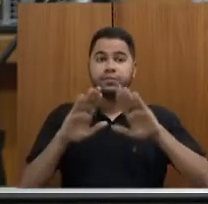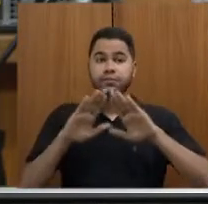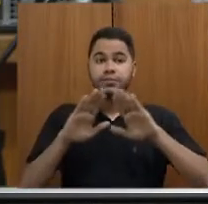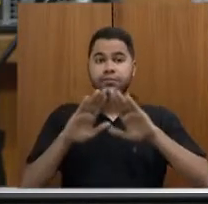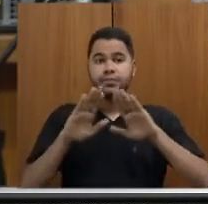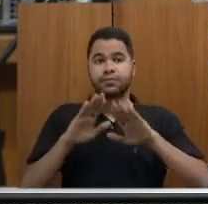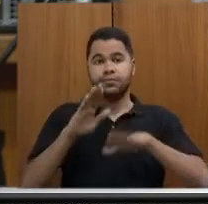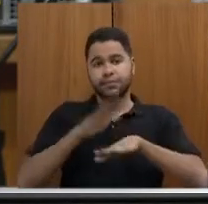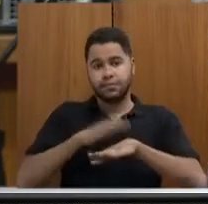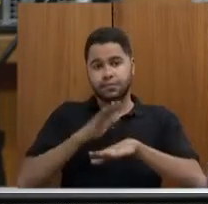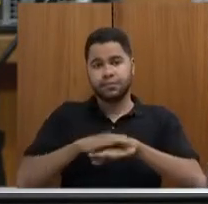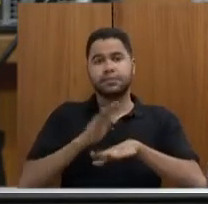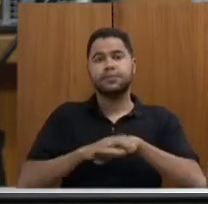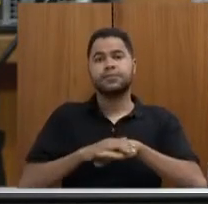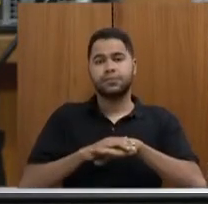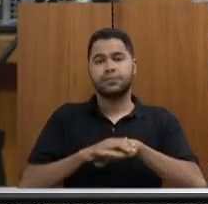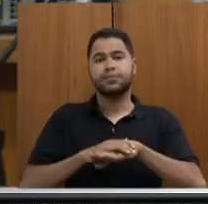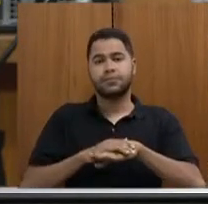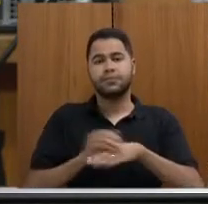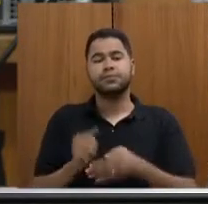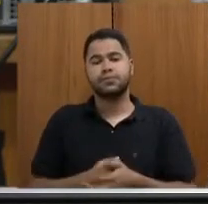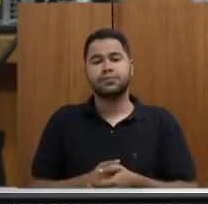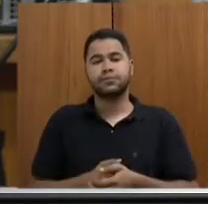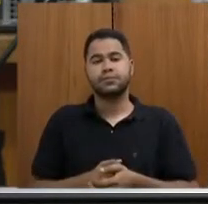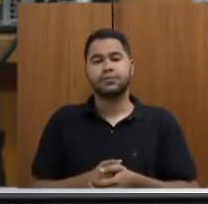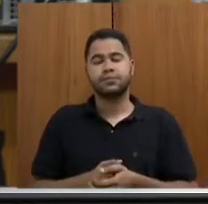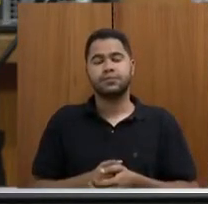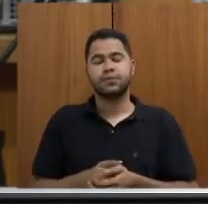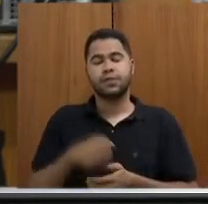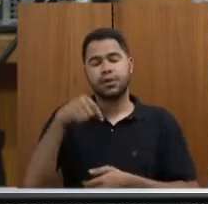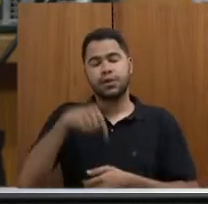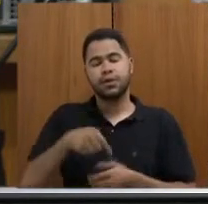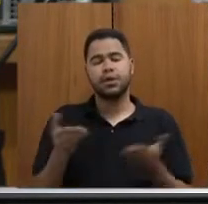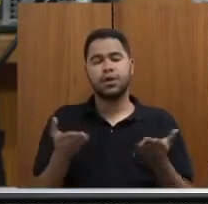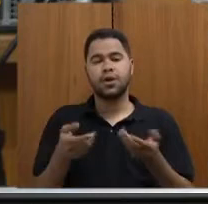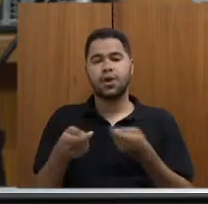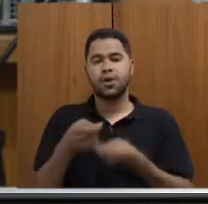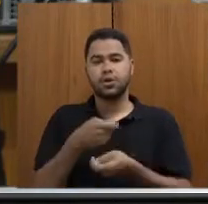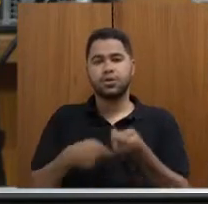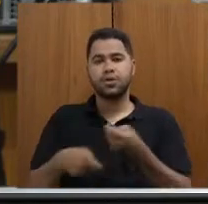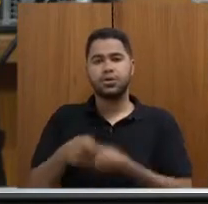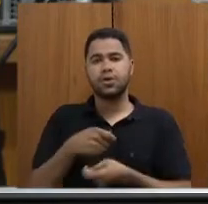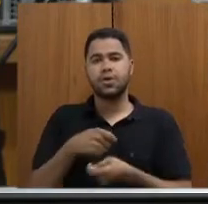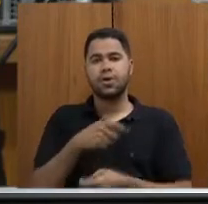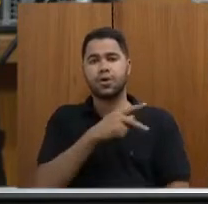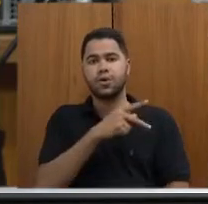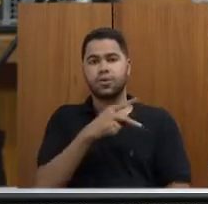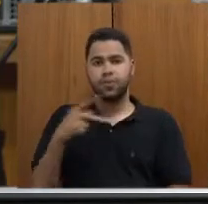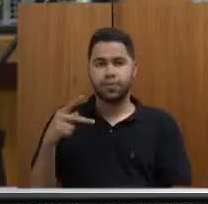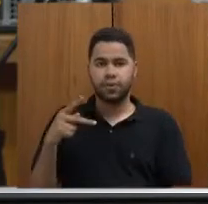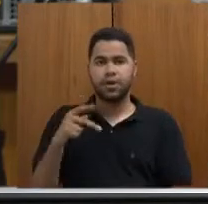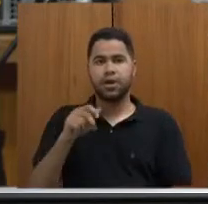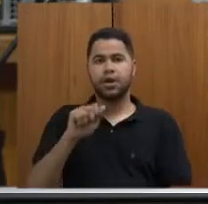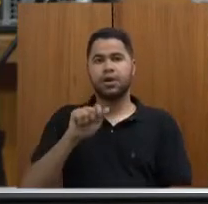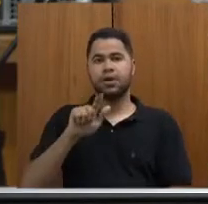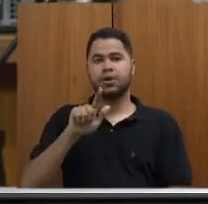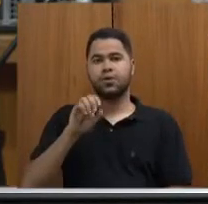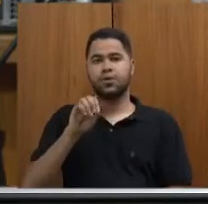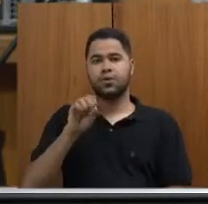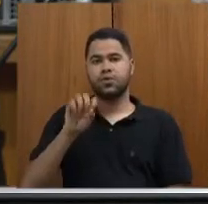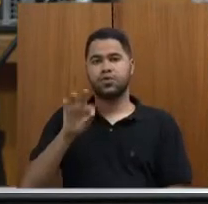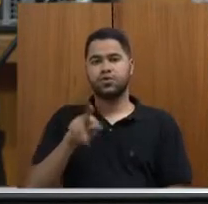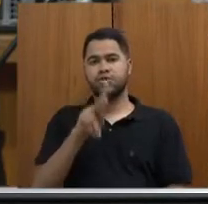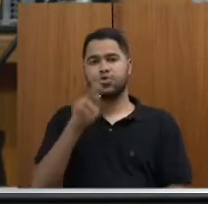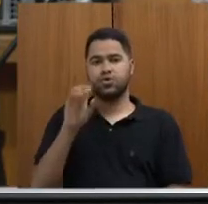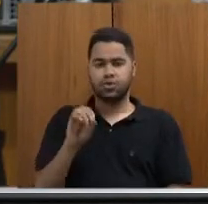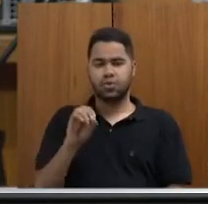Legislativa teve nessa legislatura agora, nessa gestão do nosso presidente Agostinho Patrus, mas não